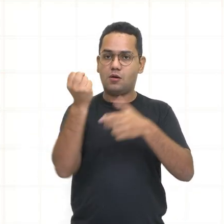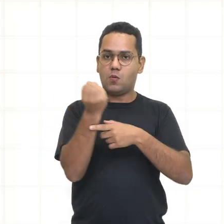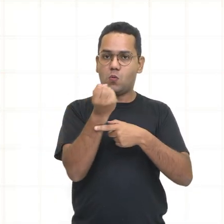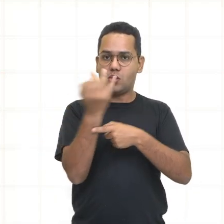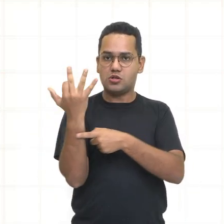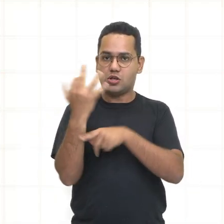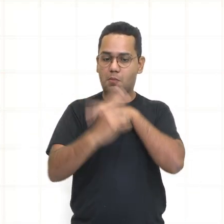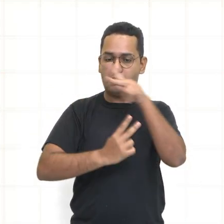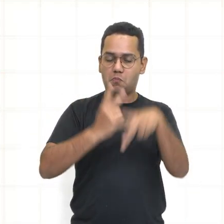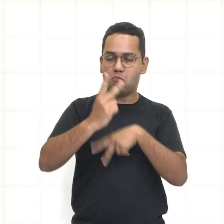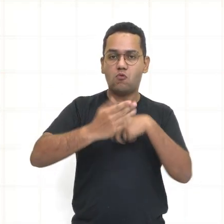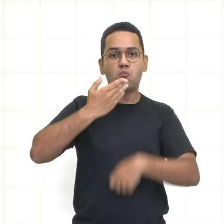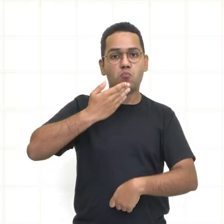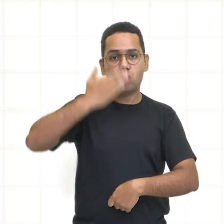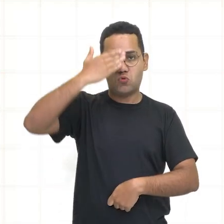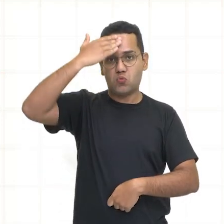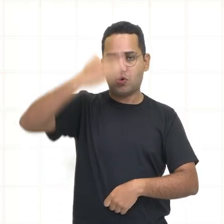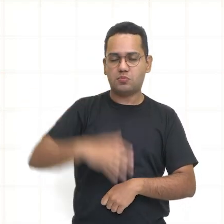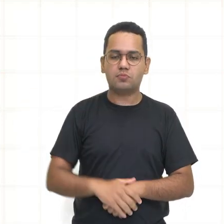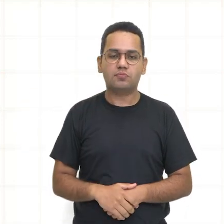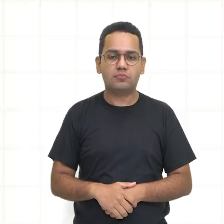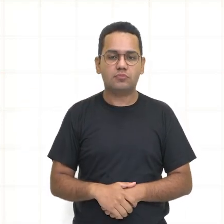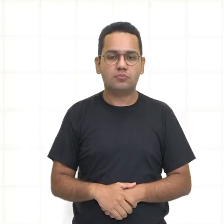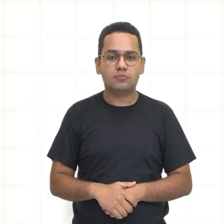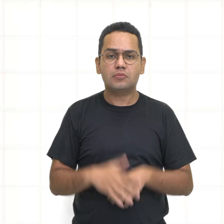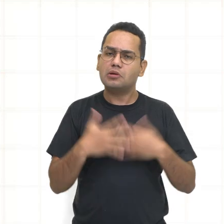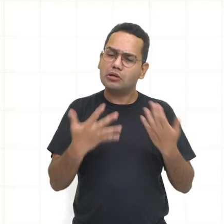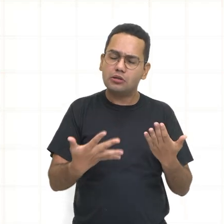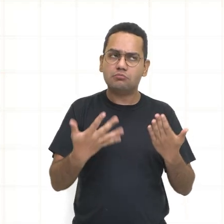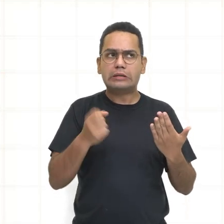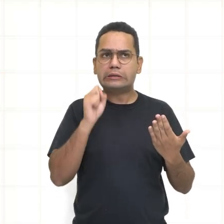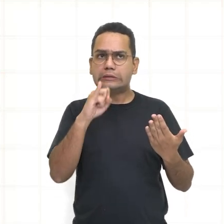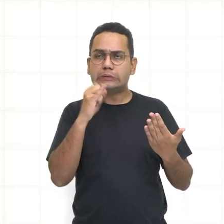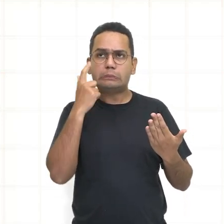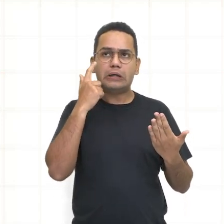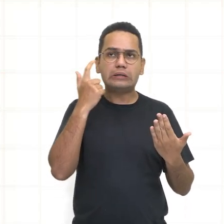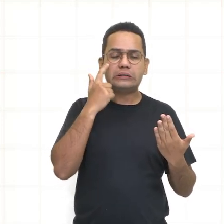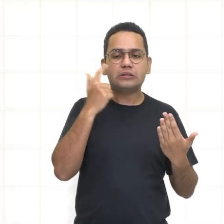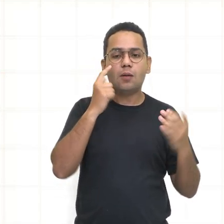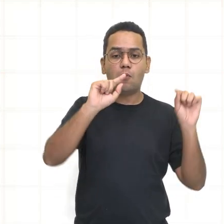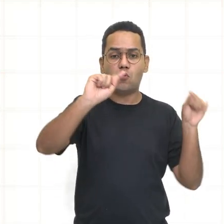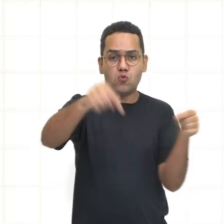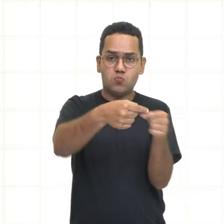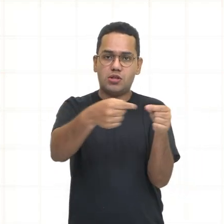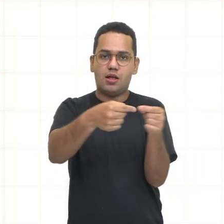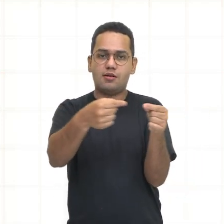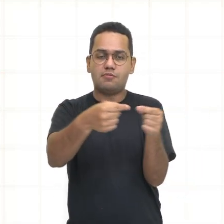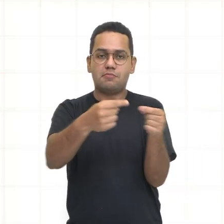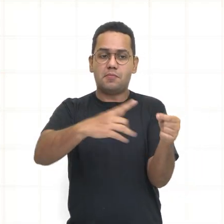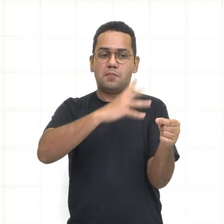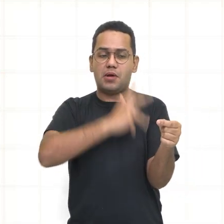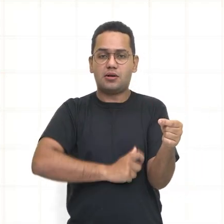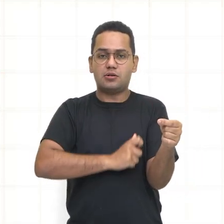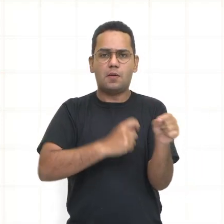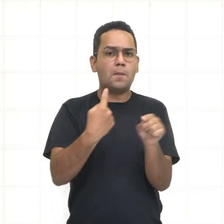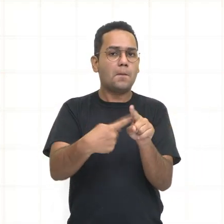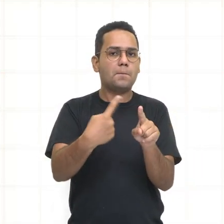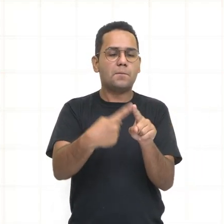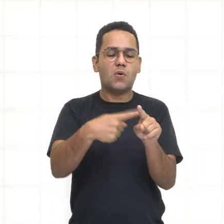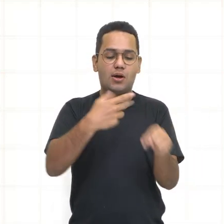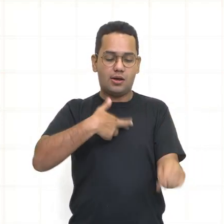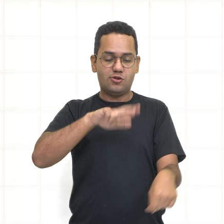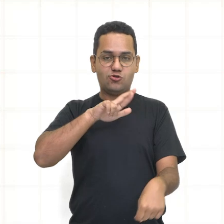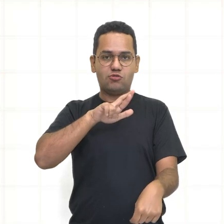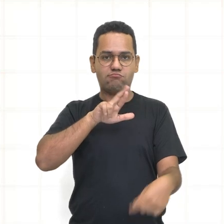Então, por questões ideológicas, Caxemira pertenceria ao Paquistão, por conta ali da sua identidade